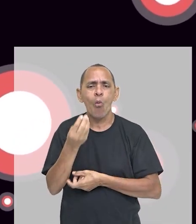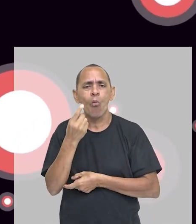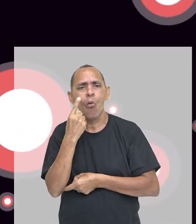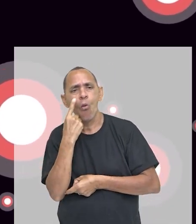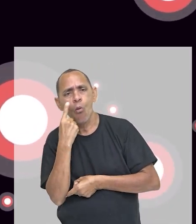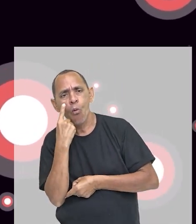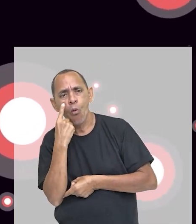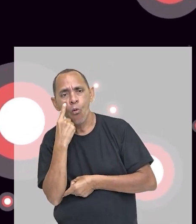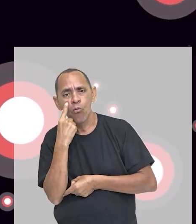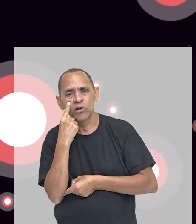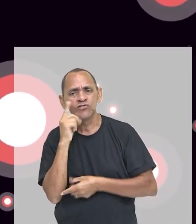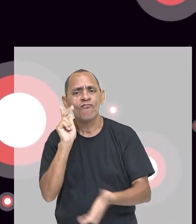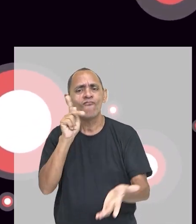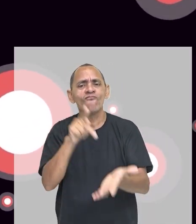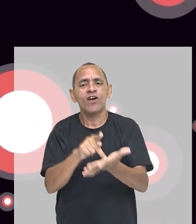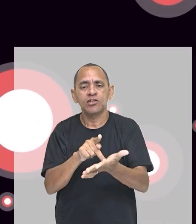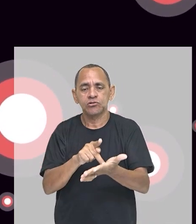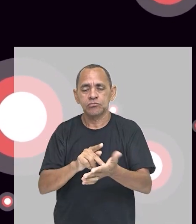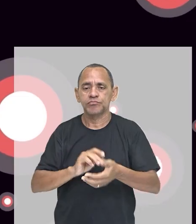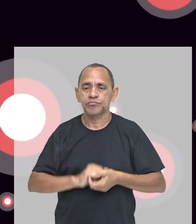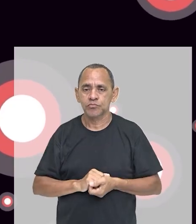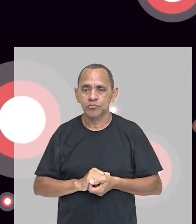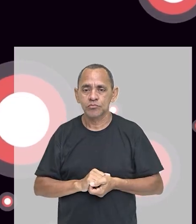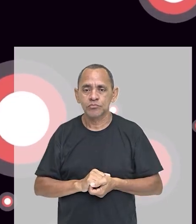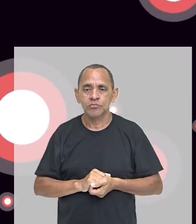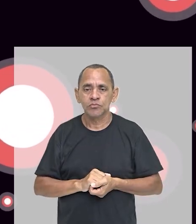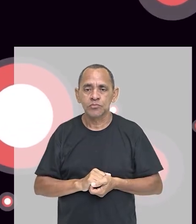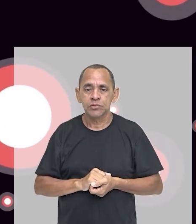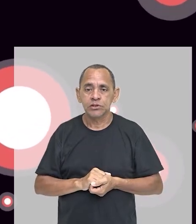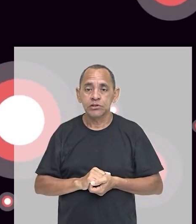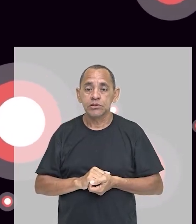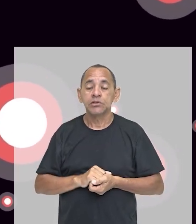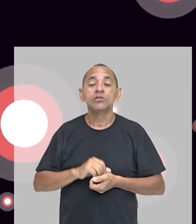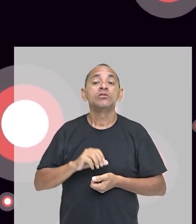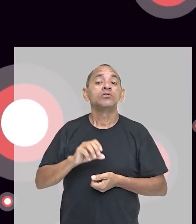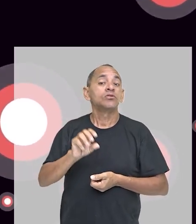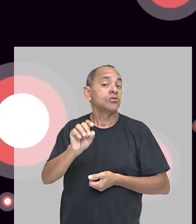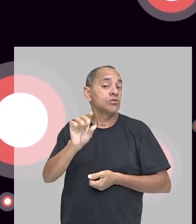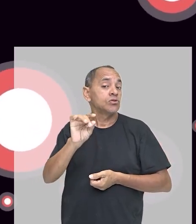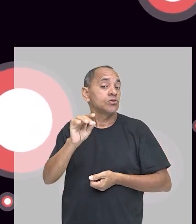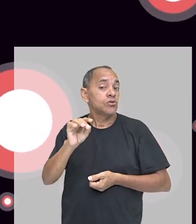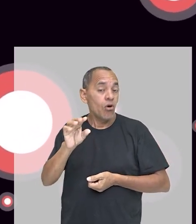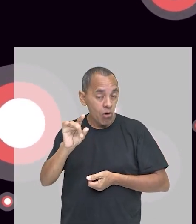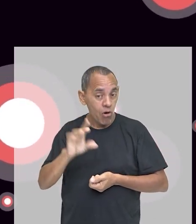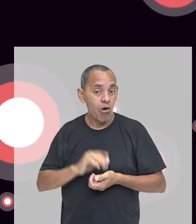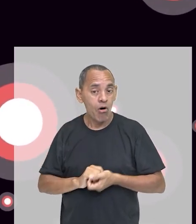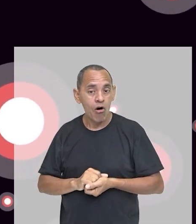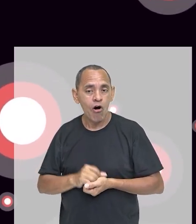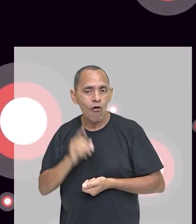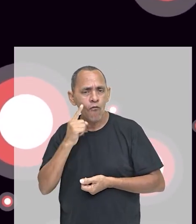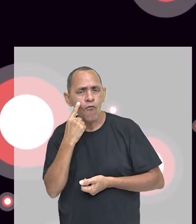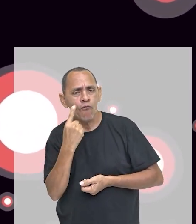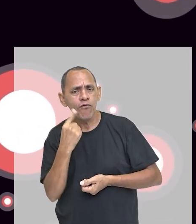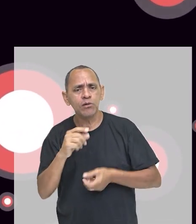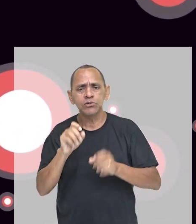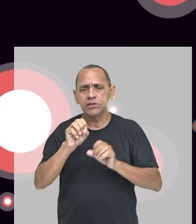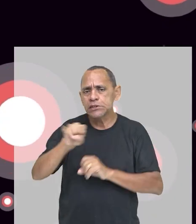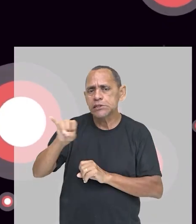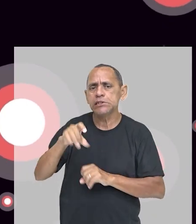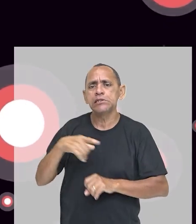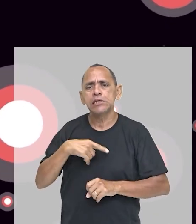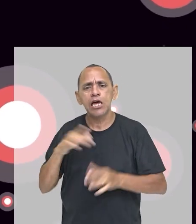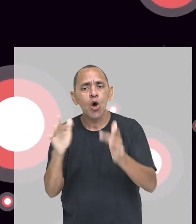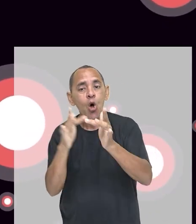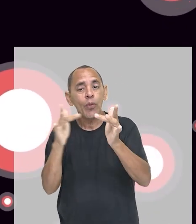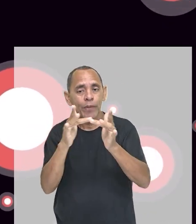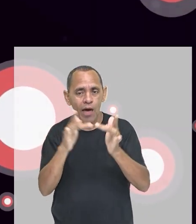ele quando ele entra em contato com a matéria visível. Então, sabe-se que existe tanto a matéria escura quanto a energia escura